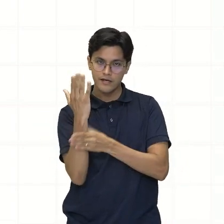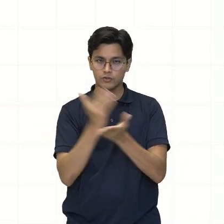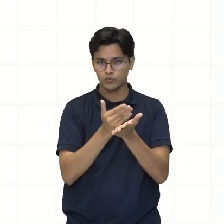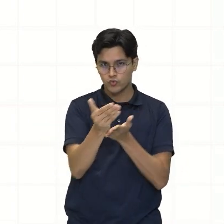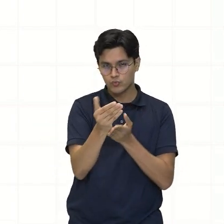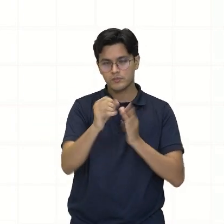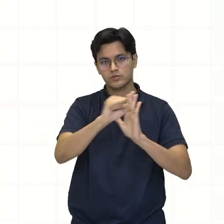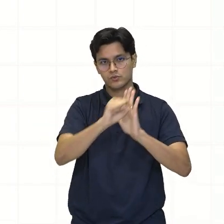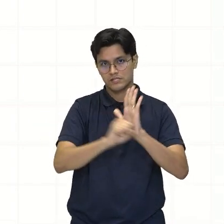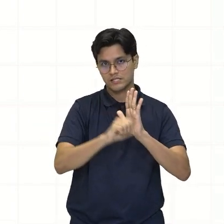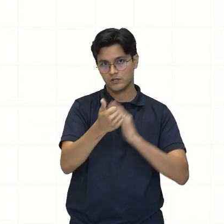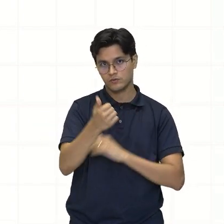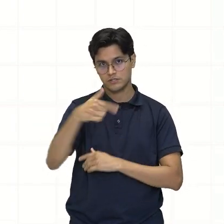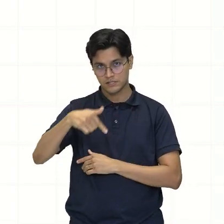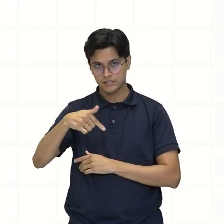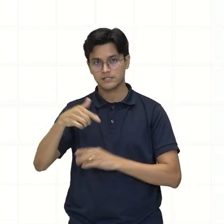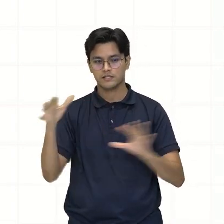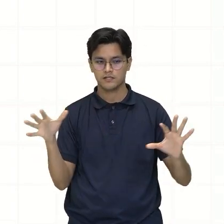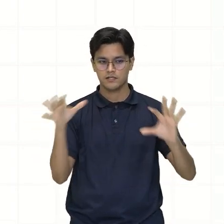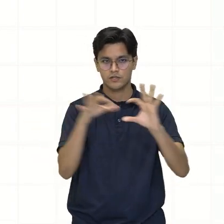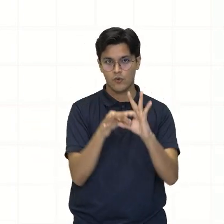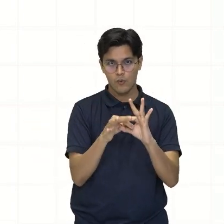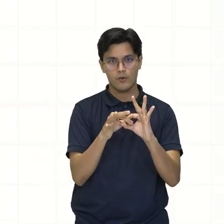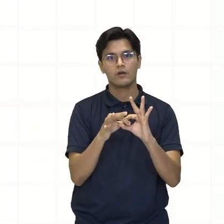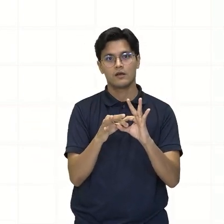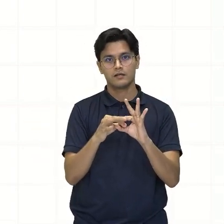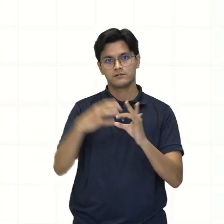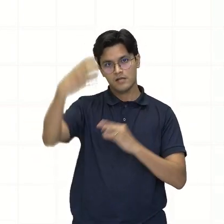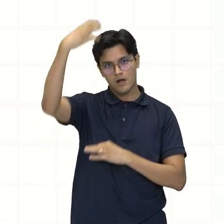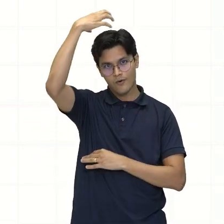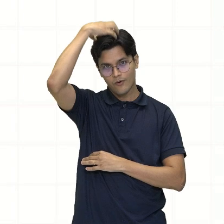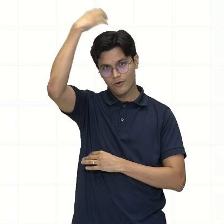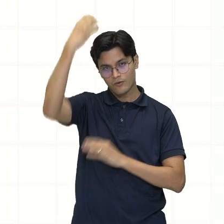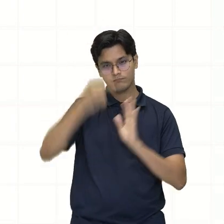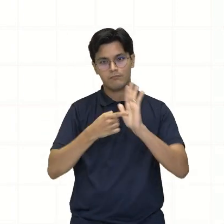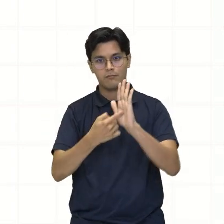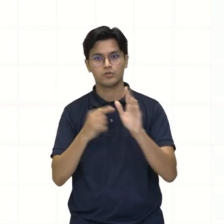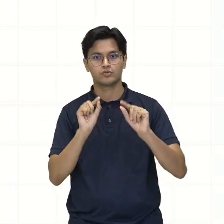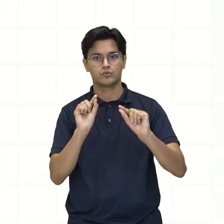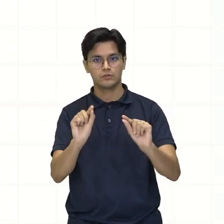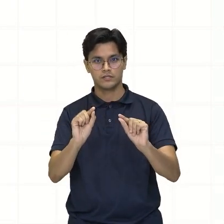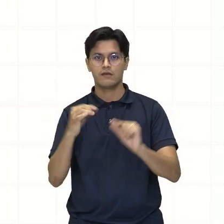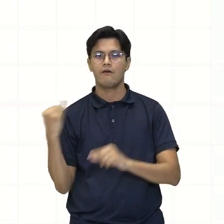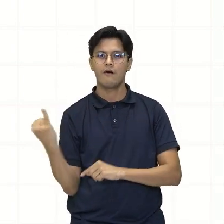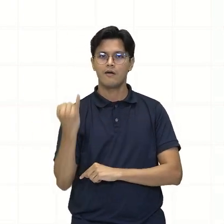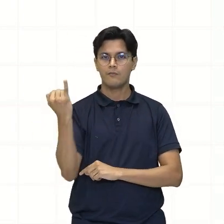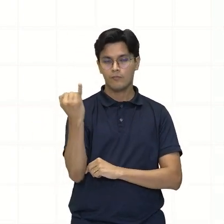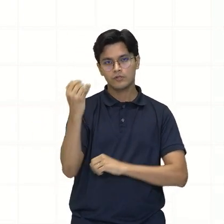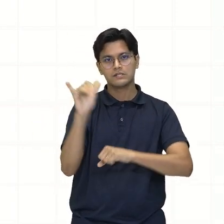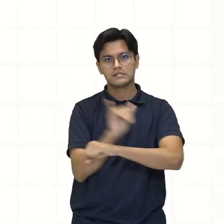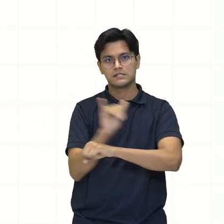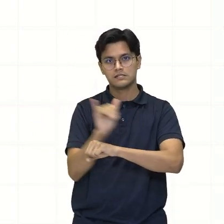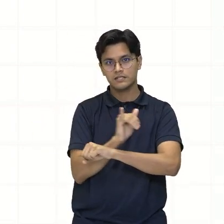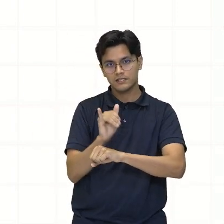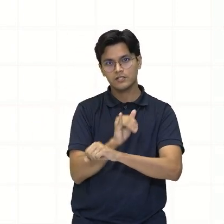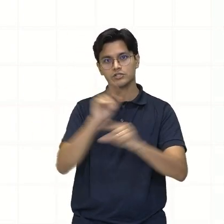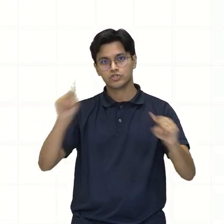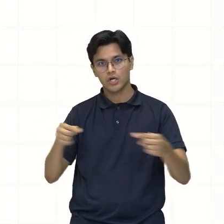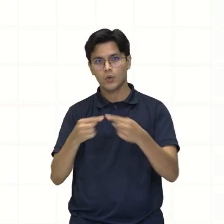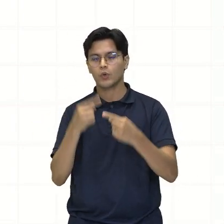foram incorporadas à coroa, o que indica a importância estratégica para os interesses coloniais